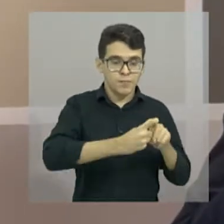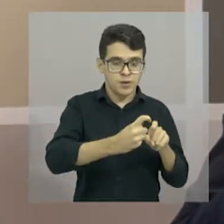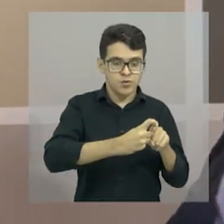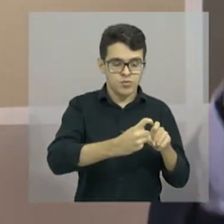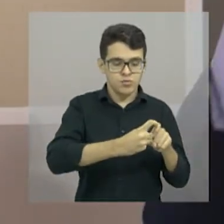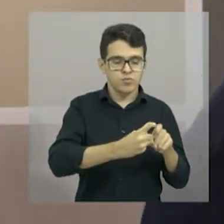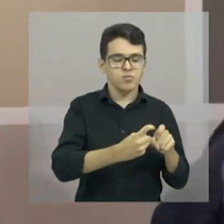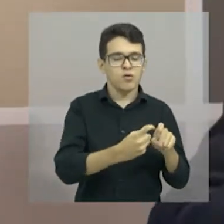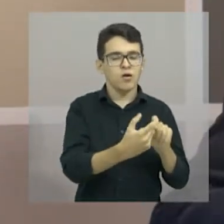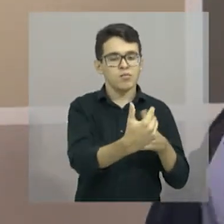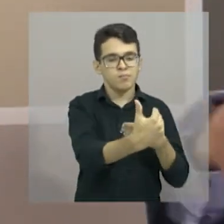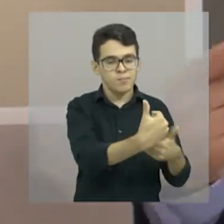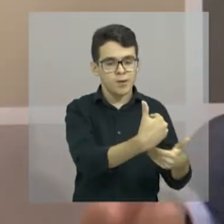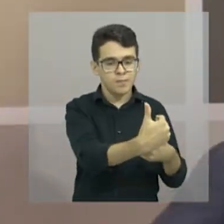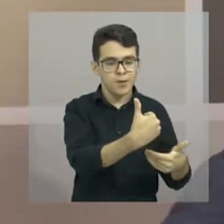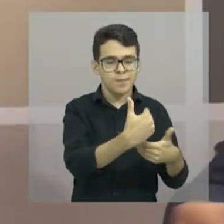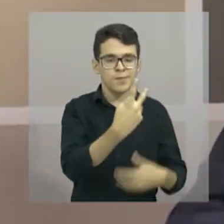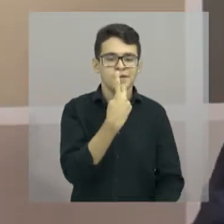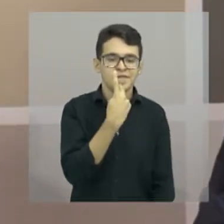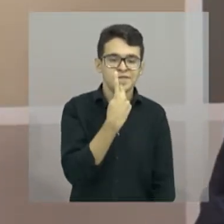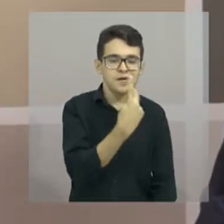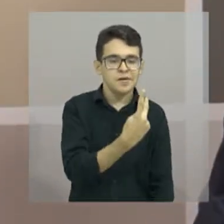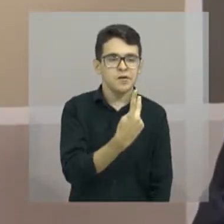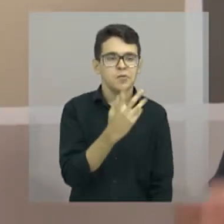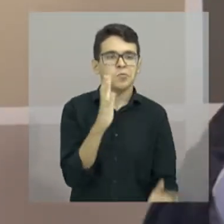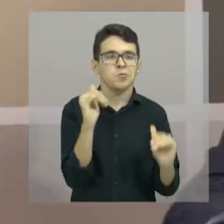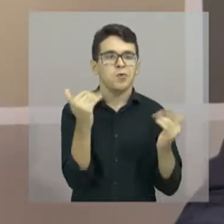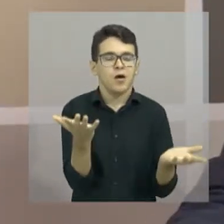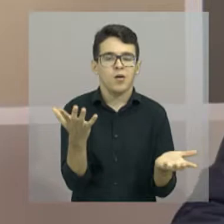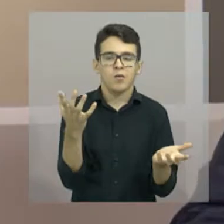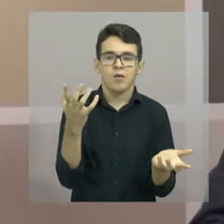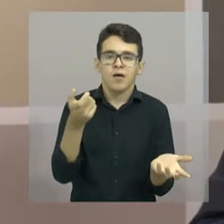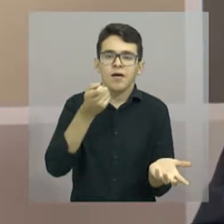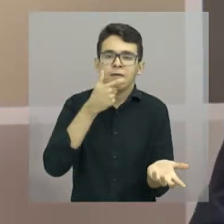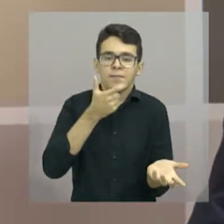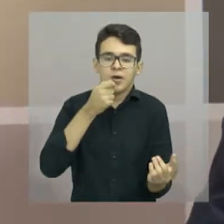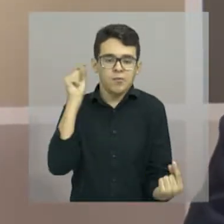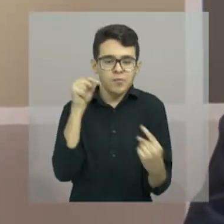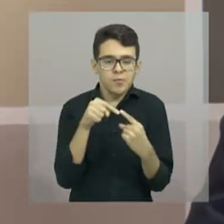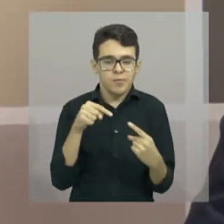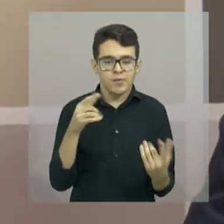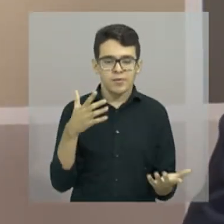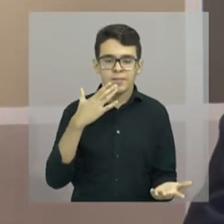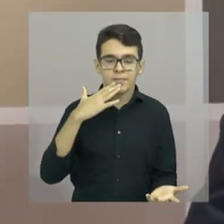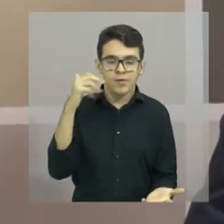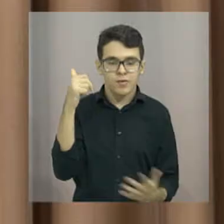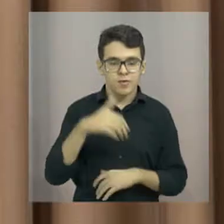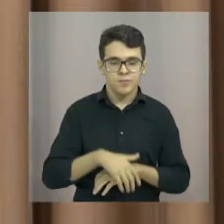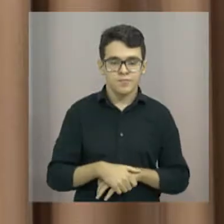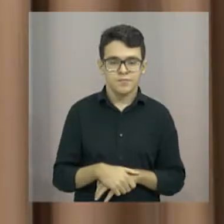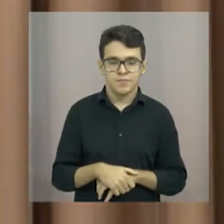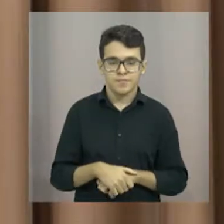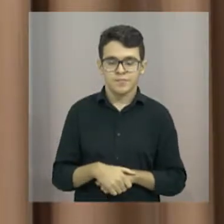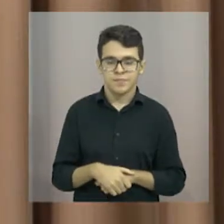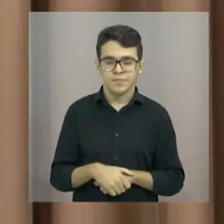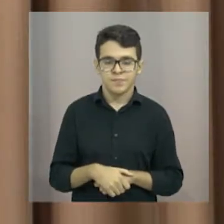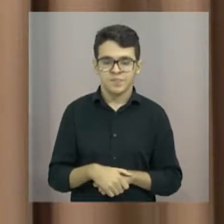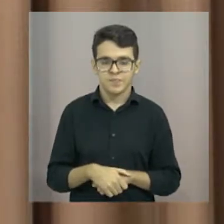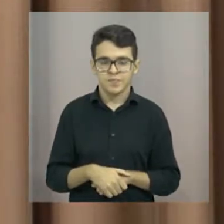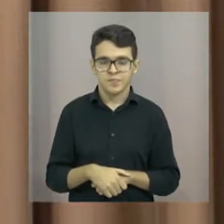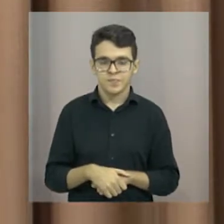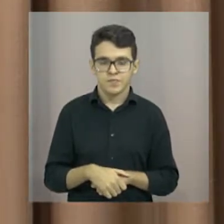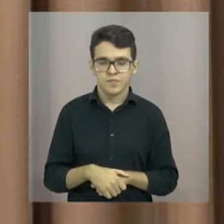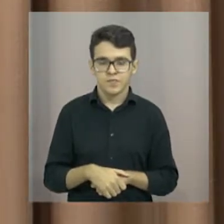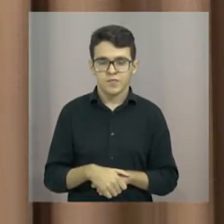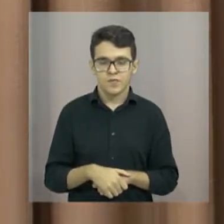tá? Não está sabendo, mas você está tomando uma medicação sem nenhuma prescrição, sem nenhuma orientação. Em algumas situações você pode até não estar tendo o retorno e